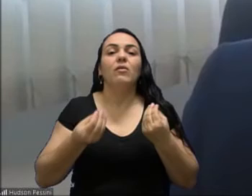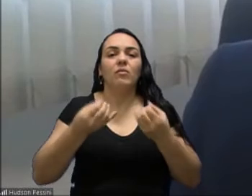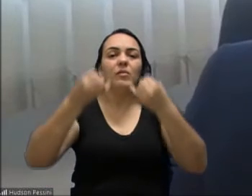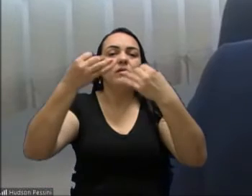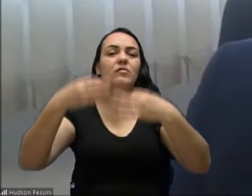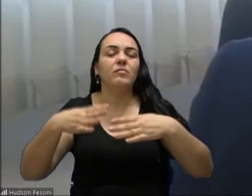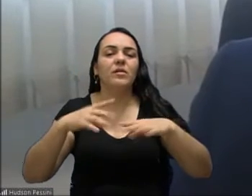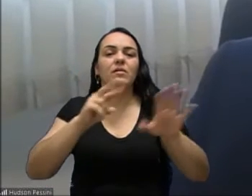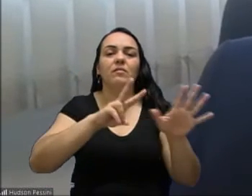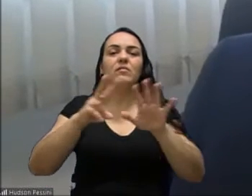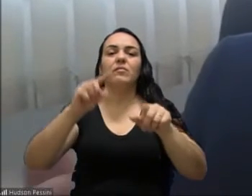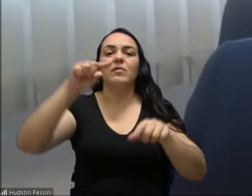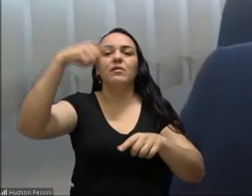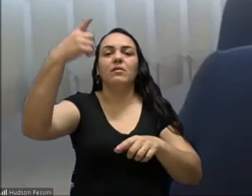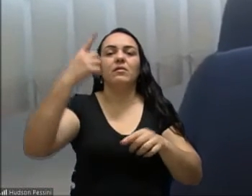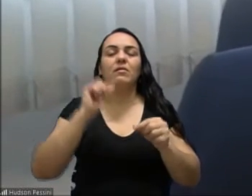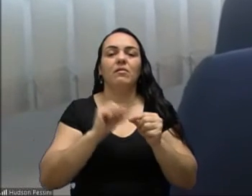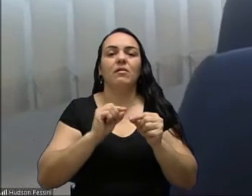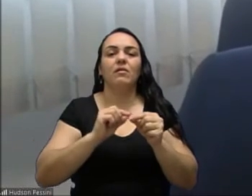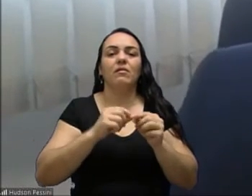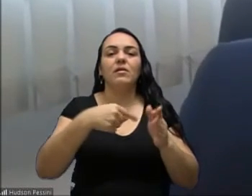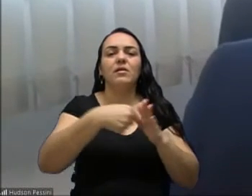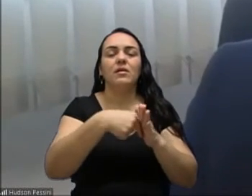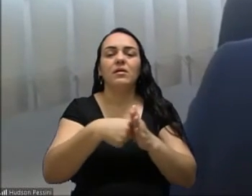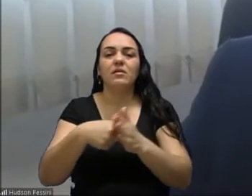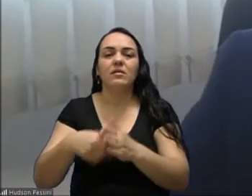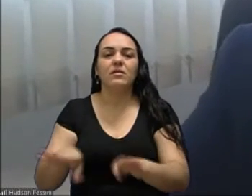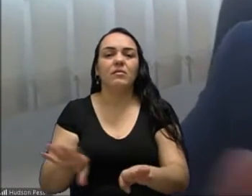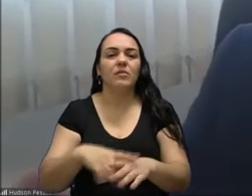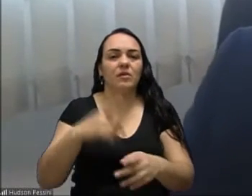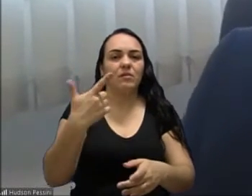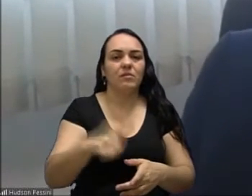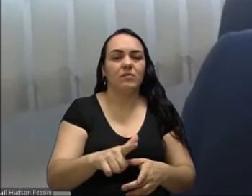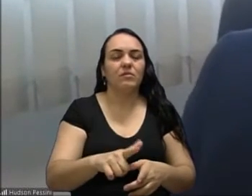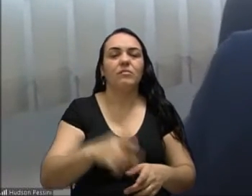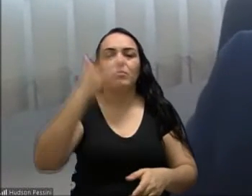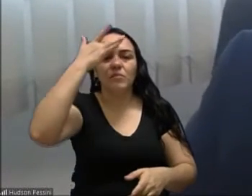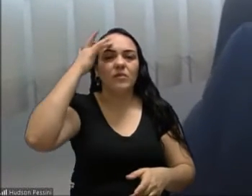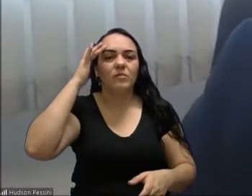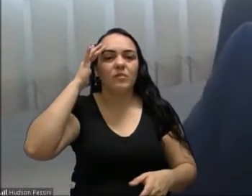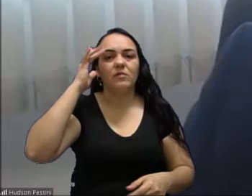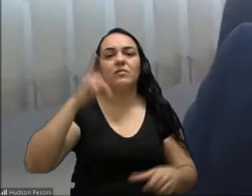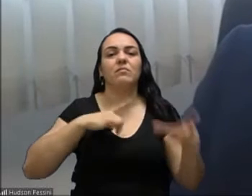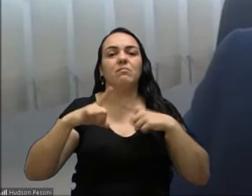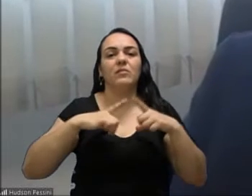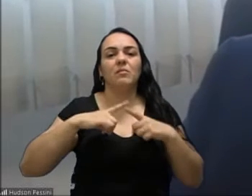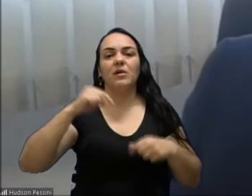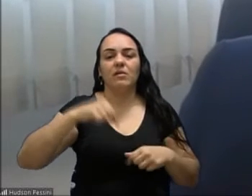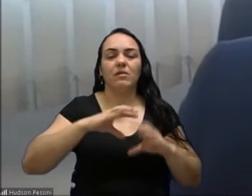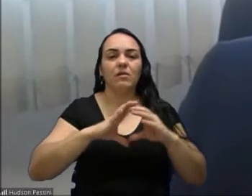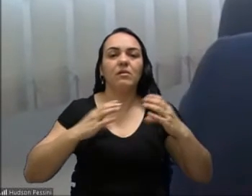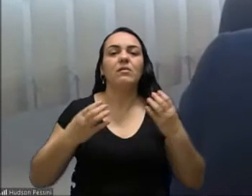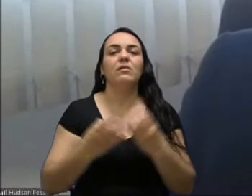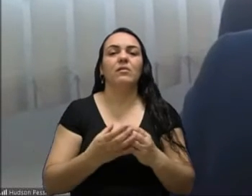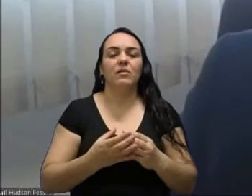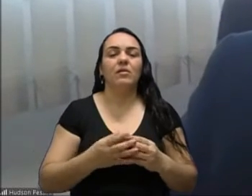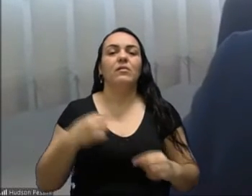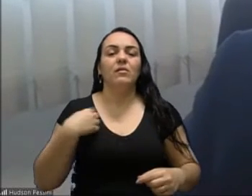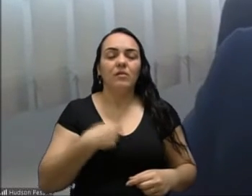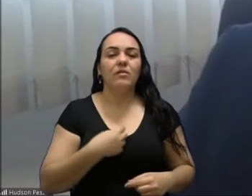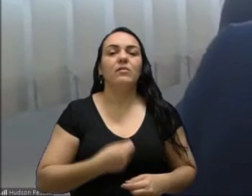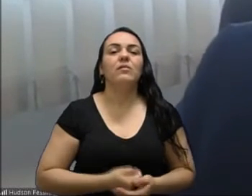com relação à semana que vem a ter uma nova bateria de exames para as pessoas aqui da câmara municipal para que a gente possa assinar aí